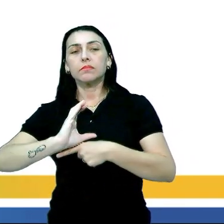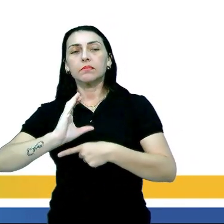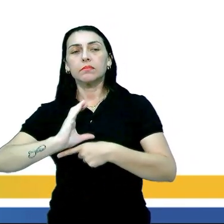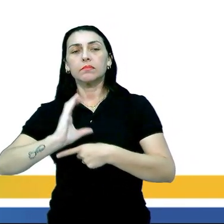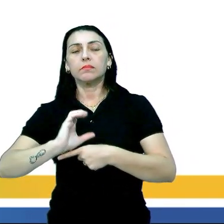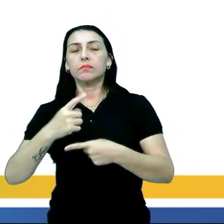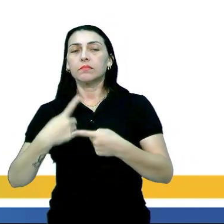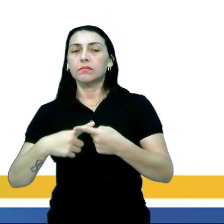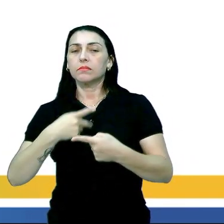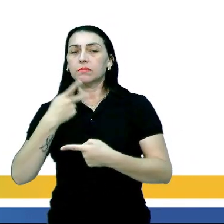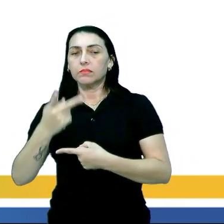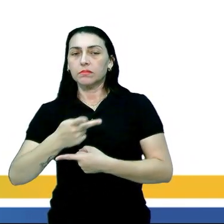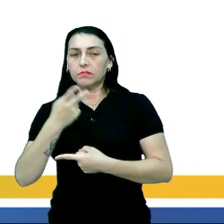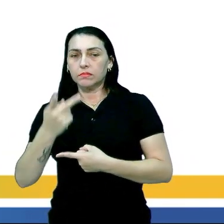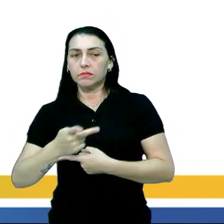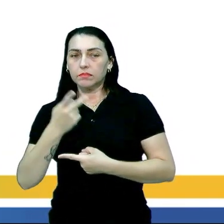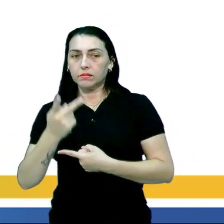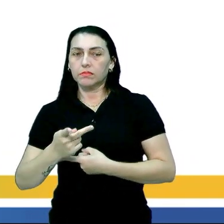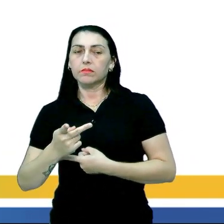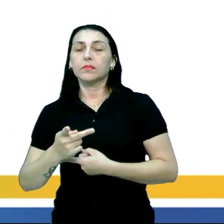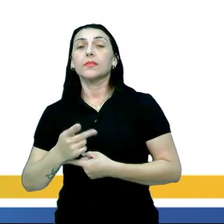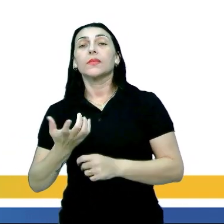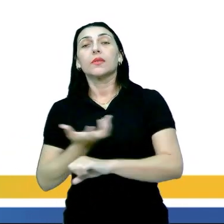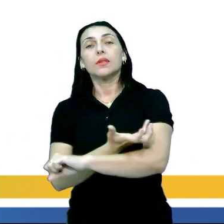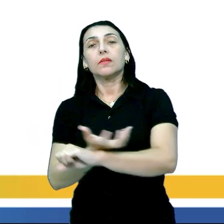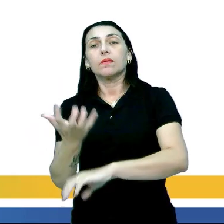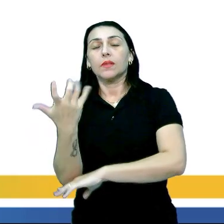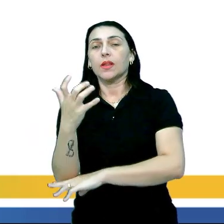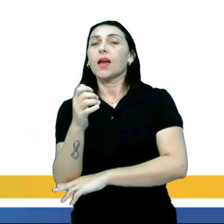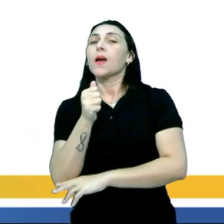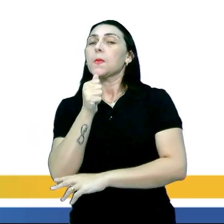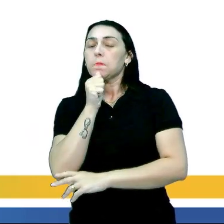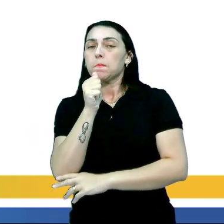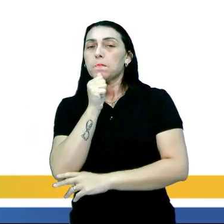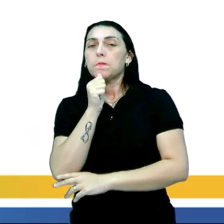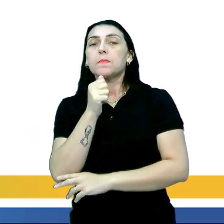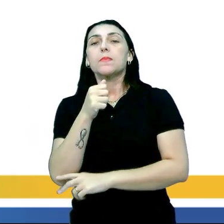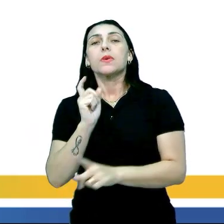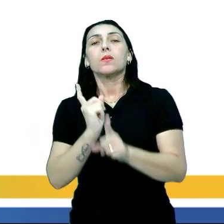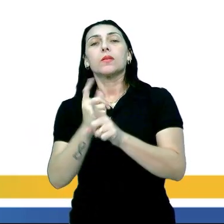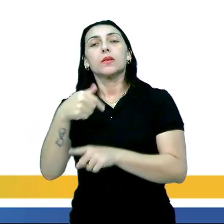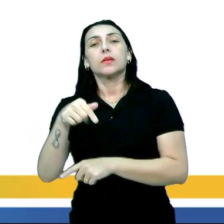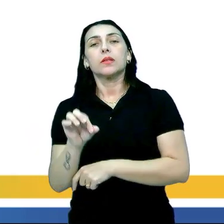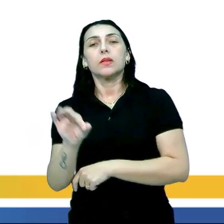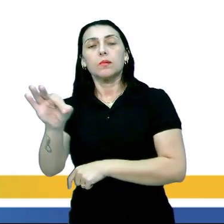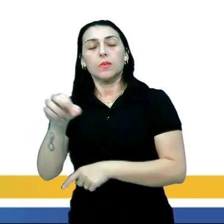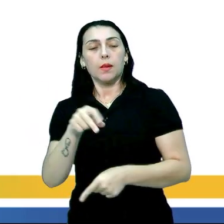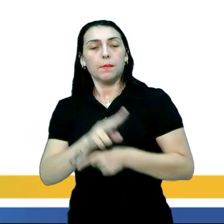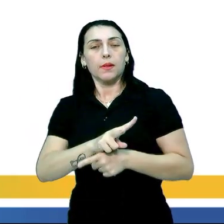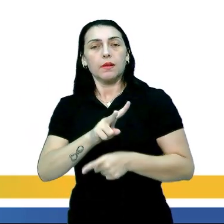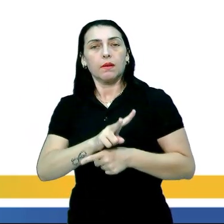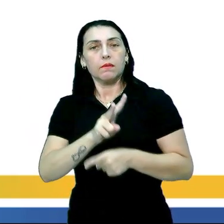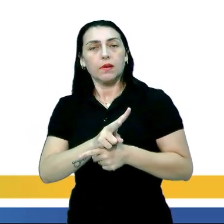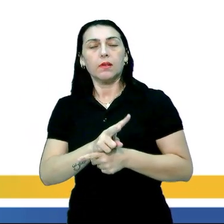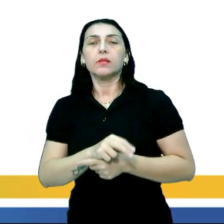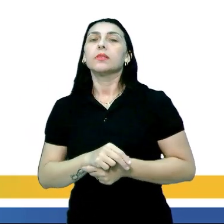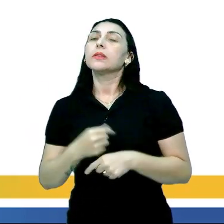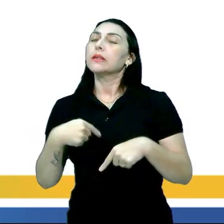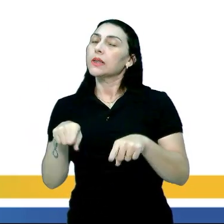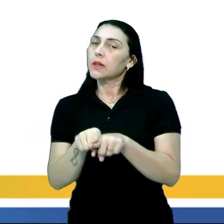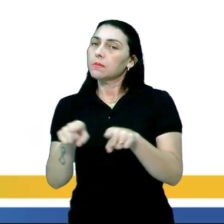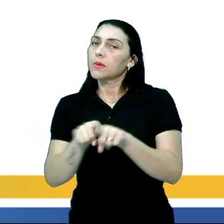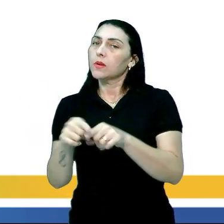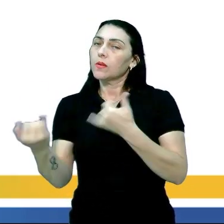C? Porque fala que essa vegetação ainda se encontra aí 70% preservada. Também